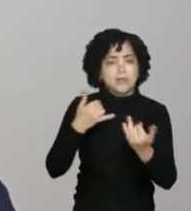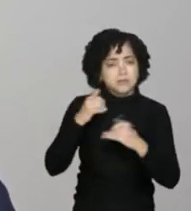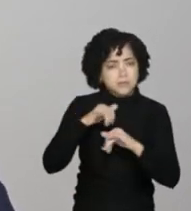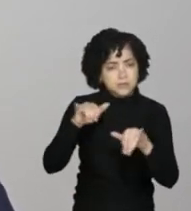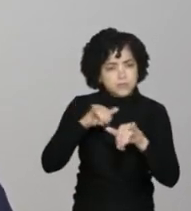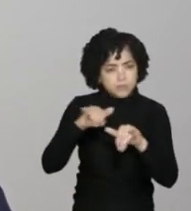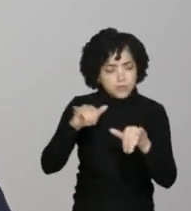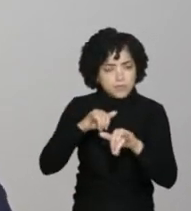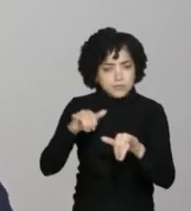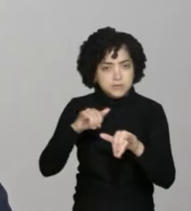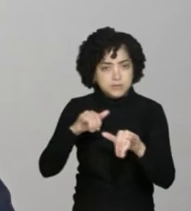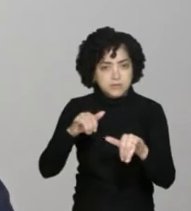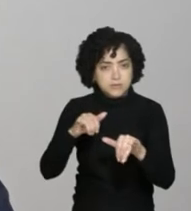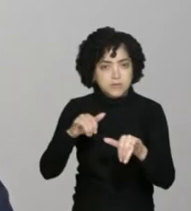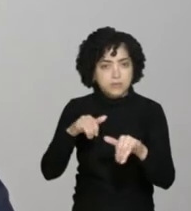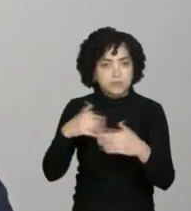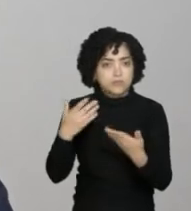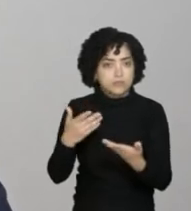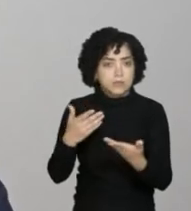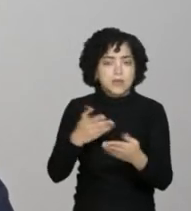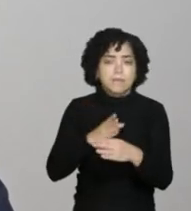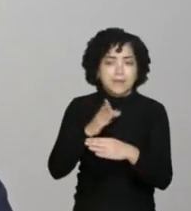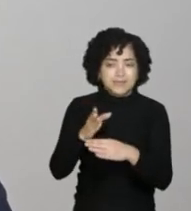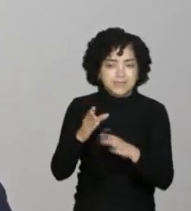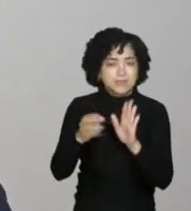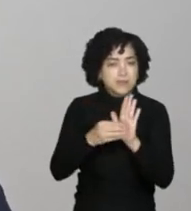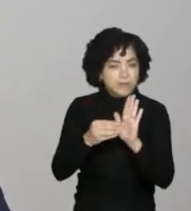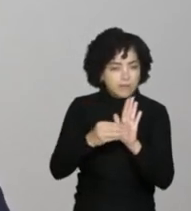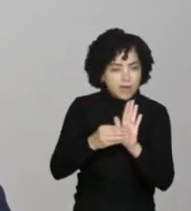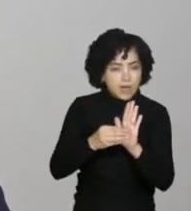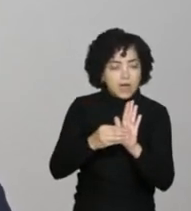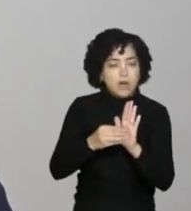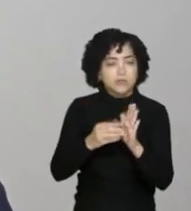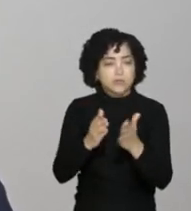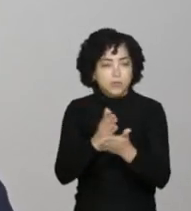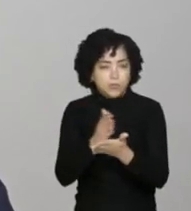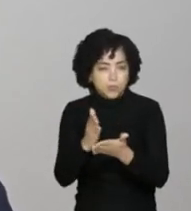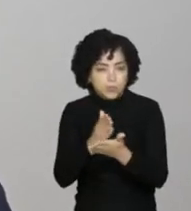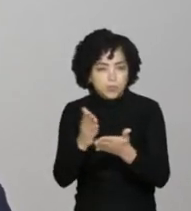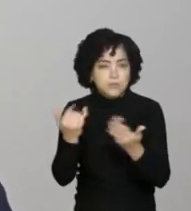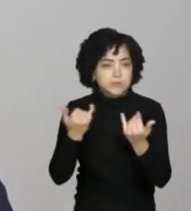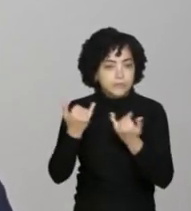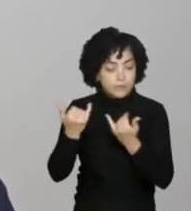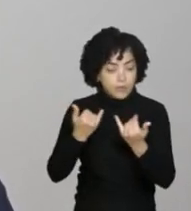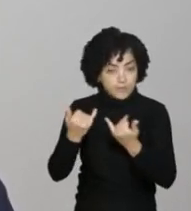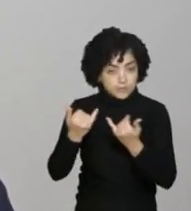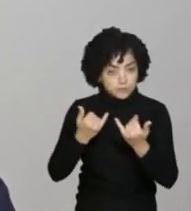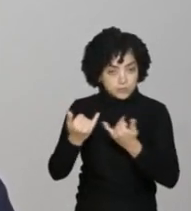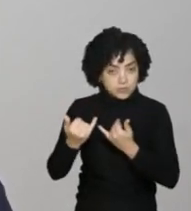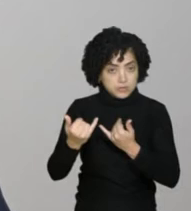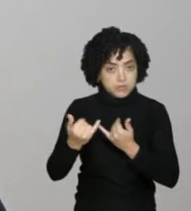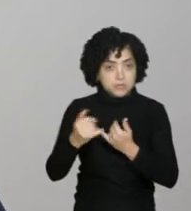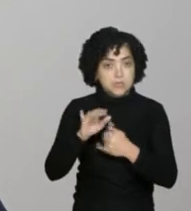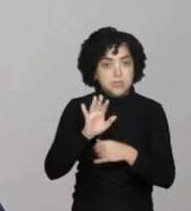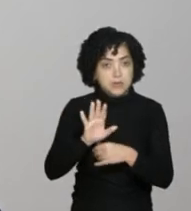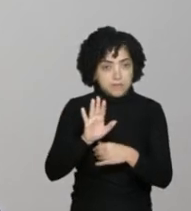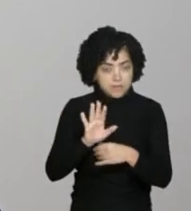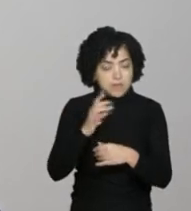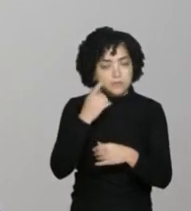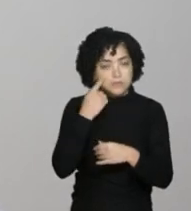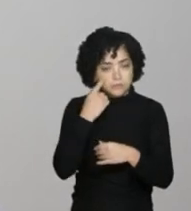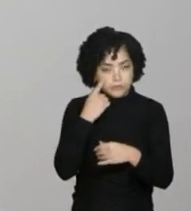não colhi os dados suficientes do número da rodovia, mas vou, evidentemente,